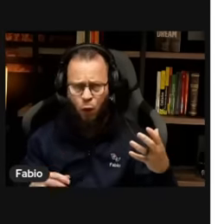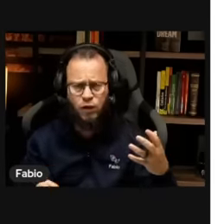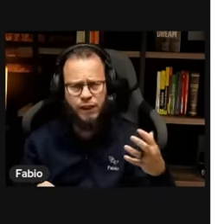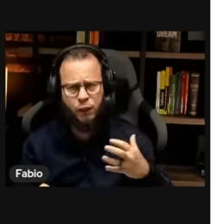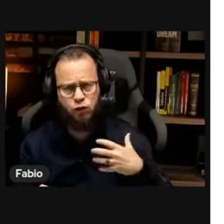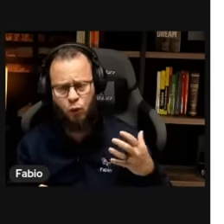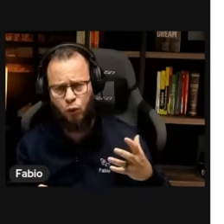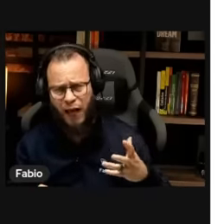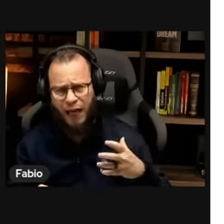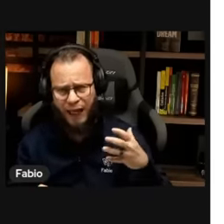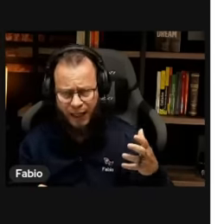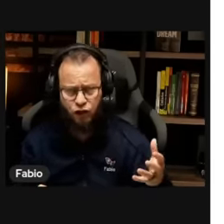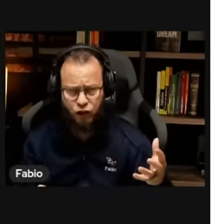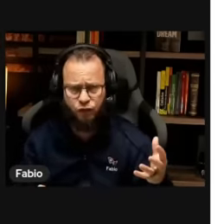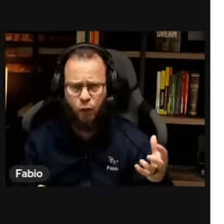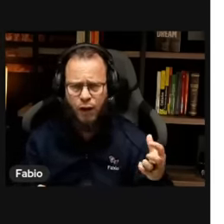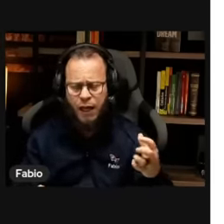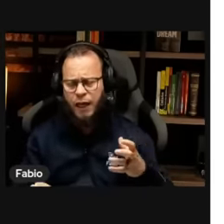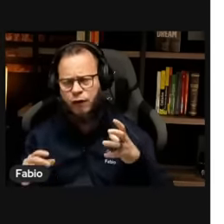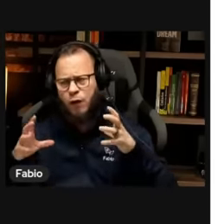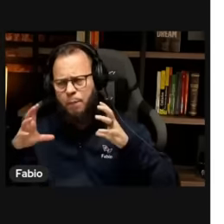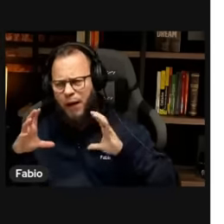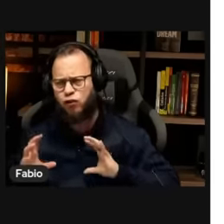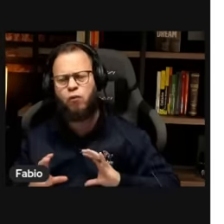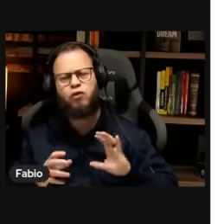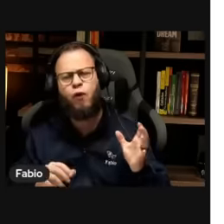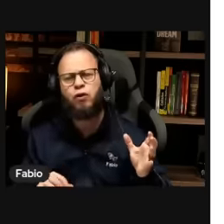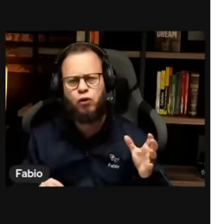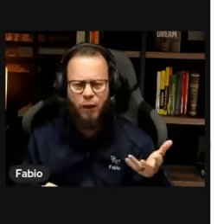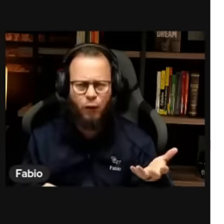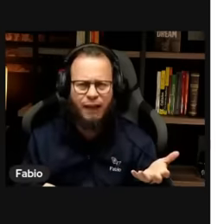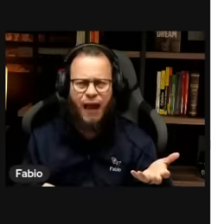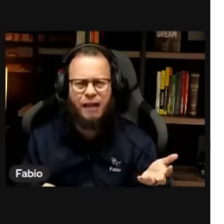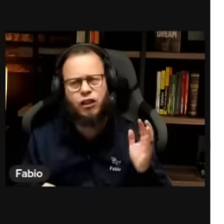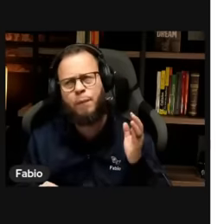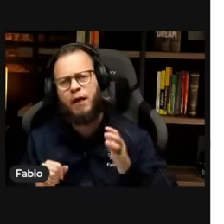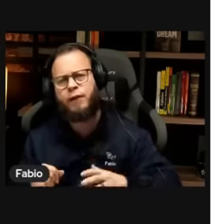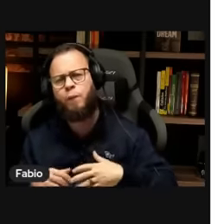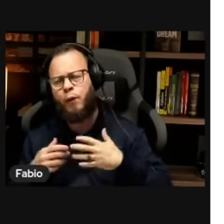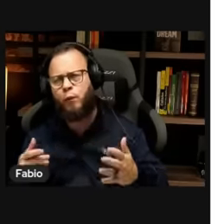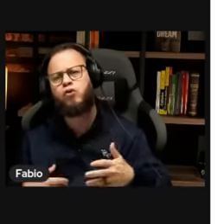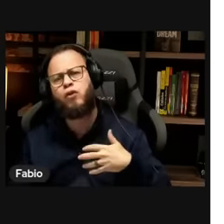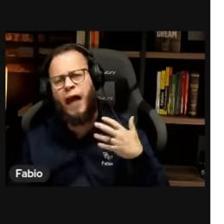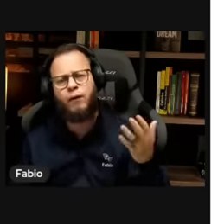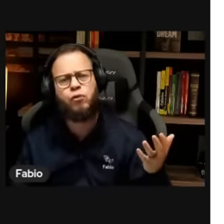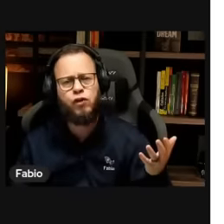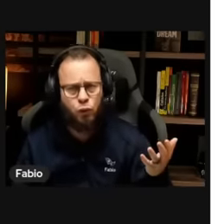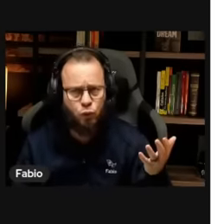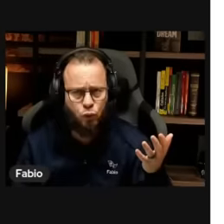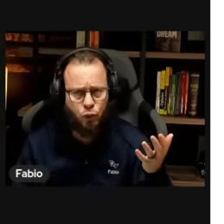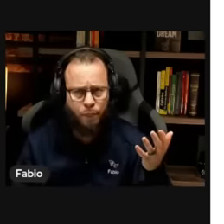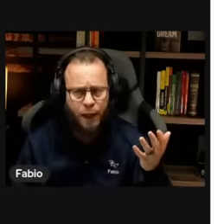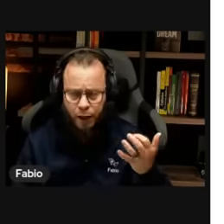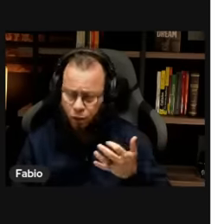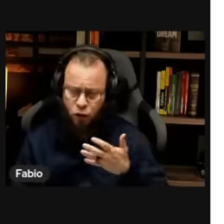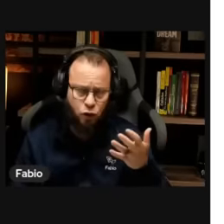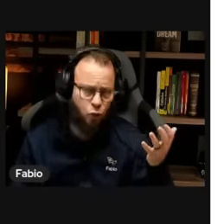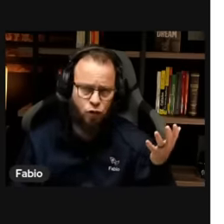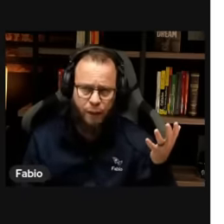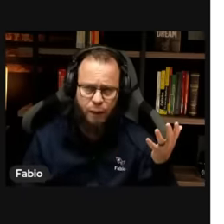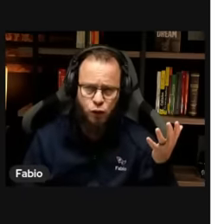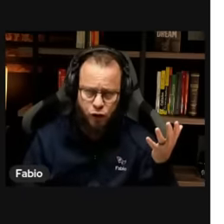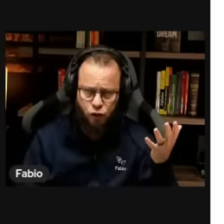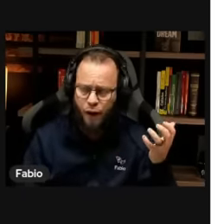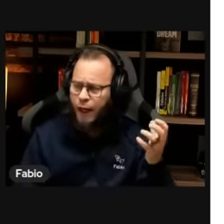não conseguiu se colocar elegível, então ele passou os votos para o Haddad, que perdeu para o Bolsonaro no segundo turno. Nós